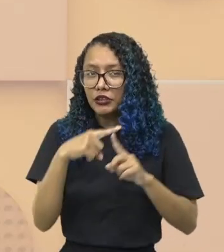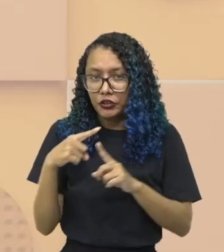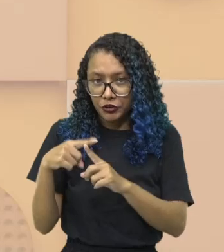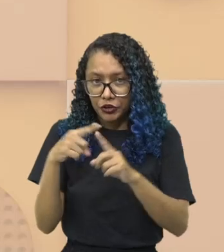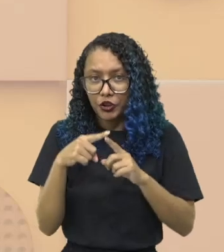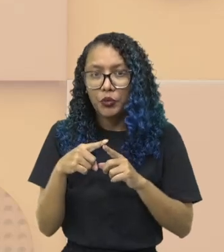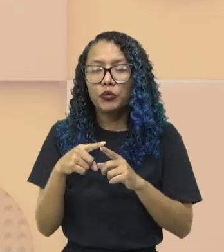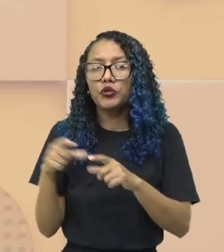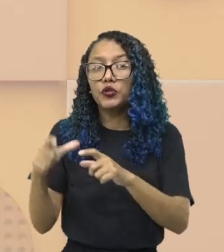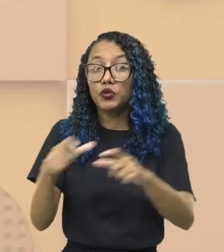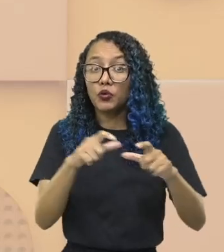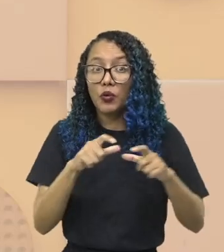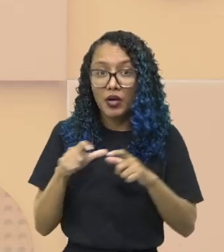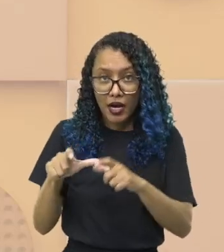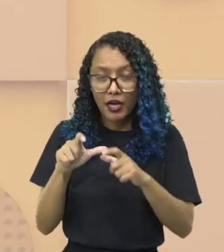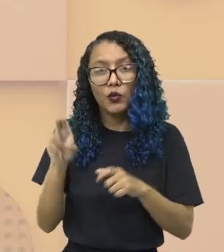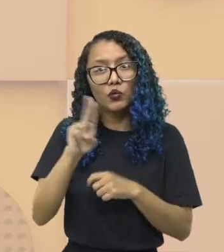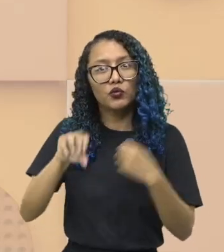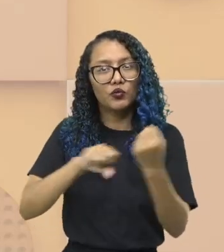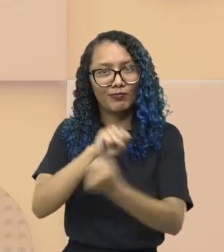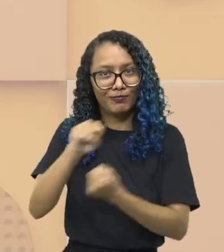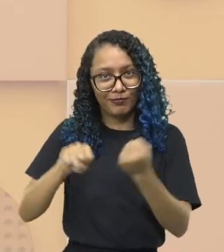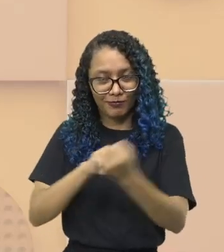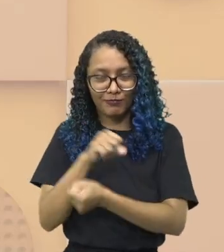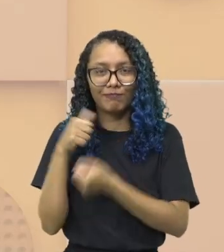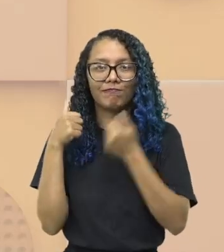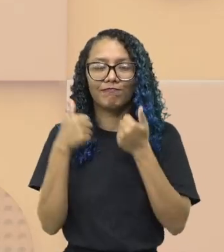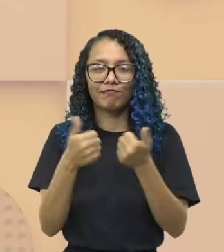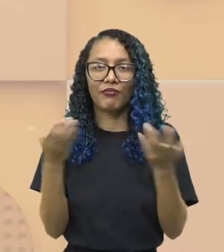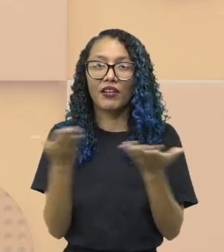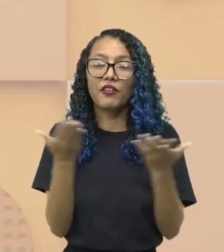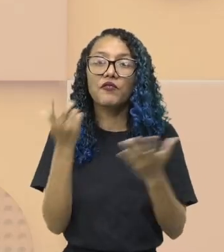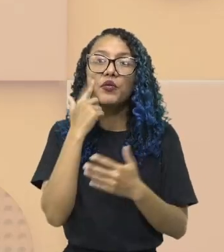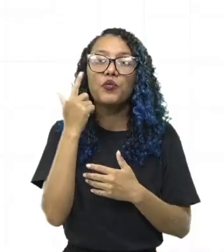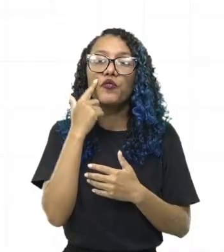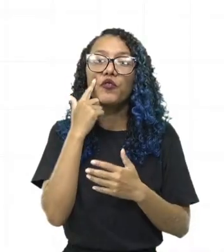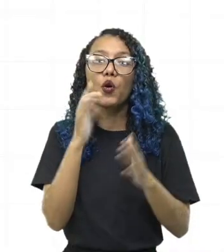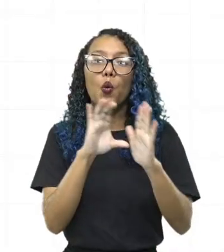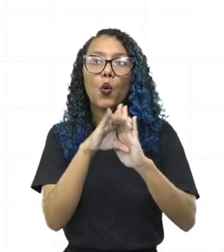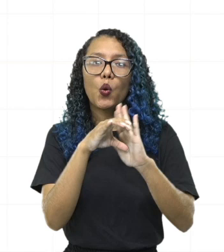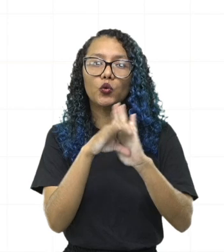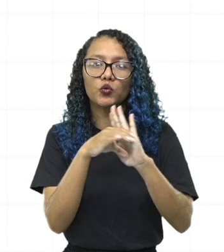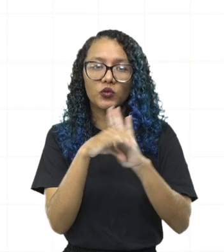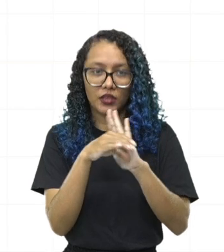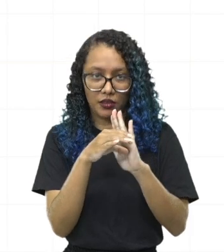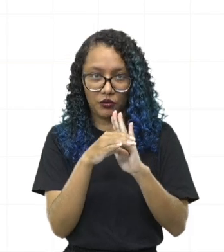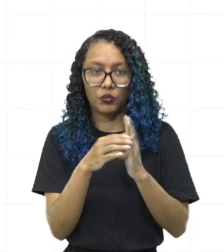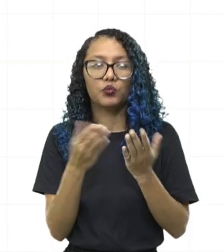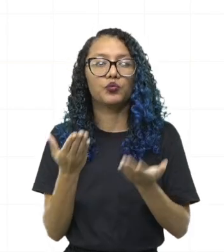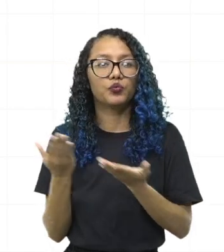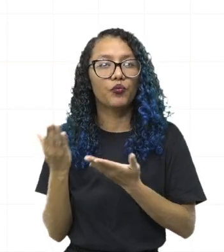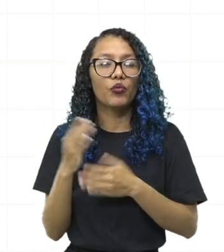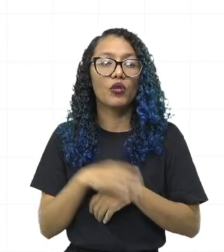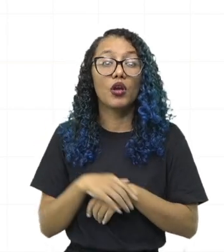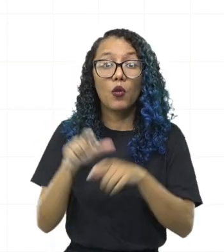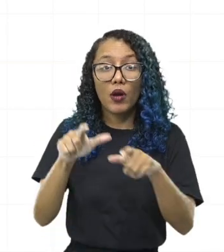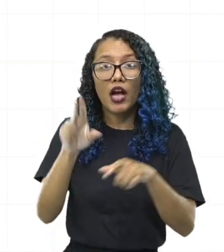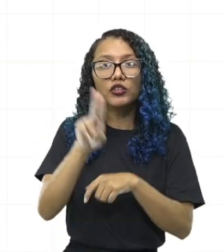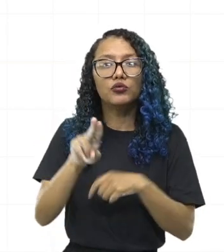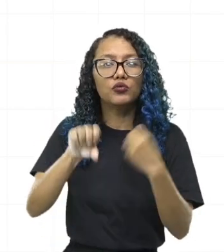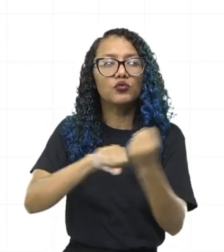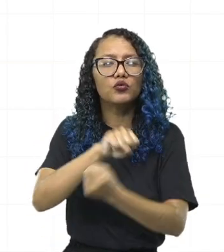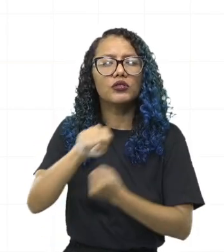uso sustentável. Vamos observar agora o conceito da unidade de uso sustentável, que